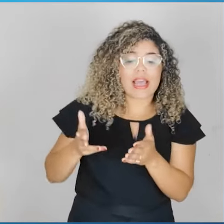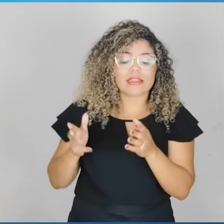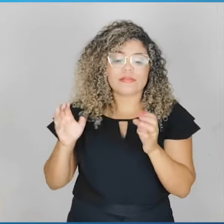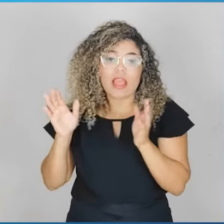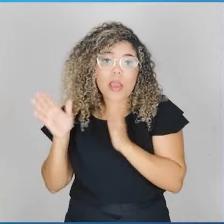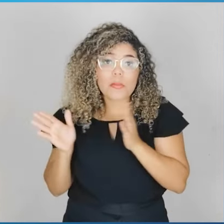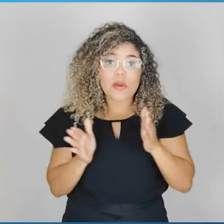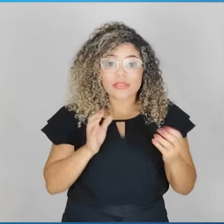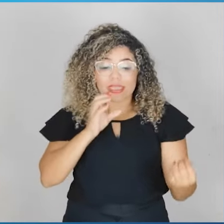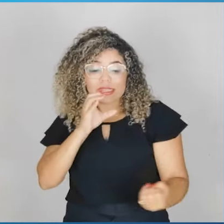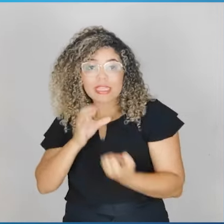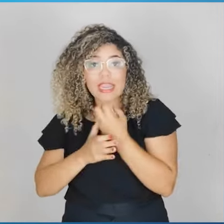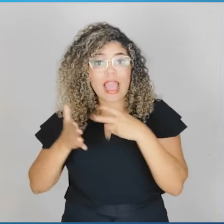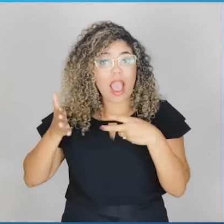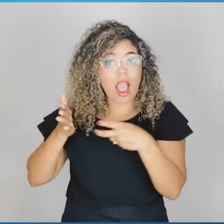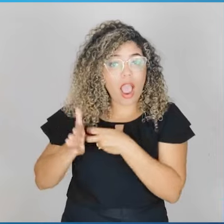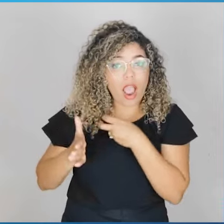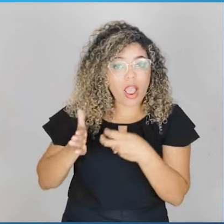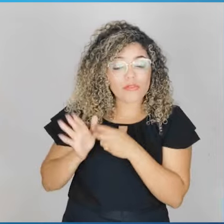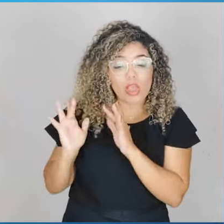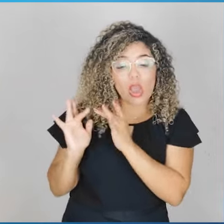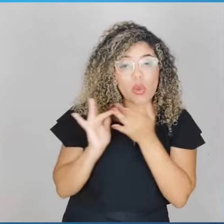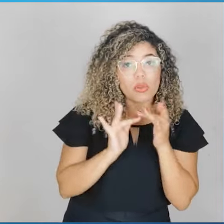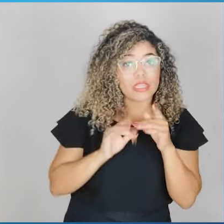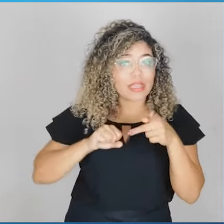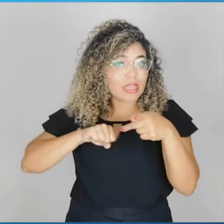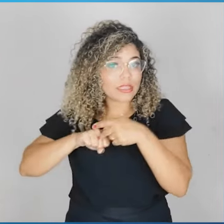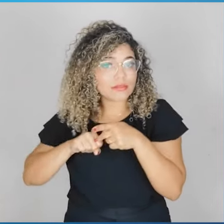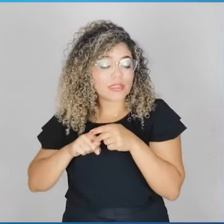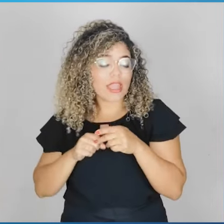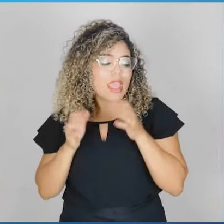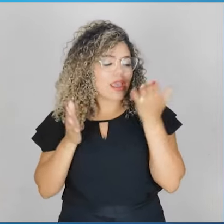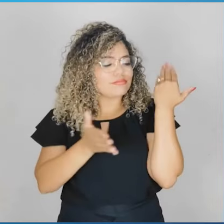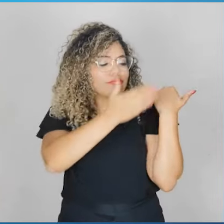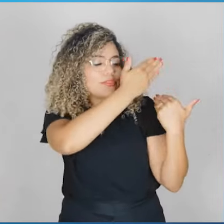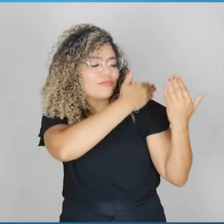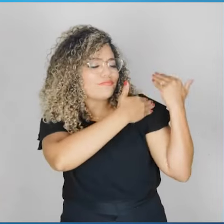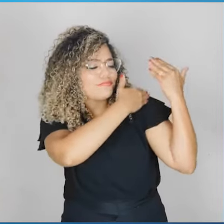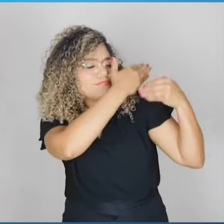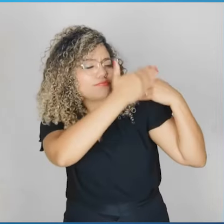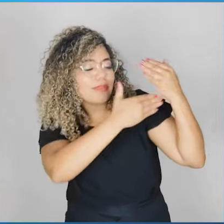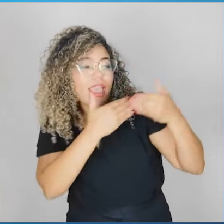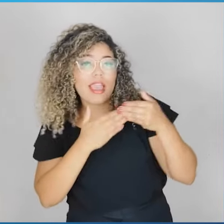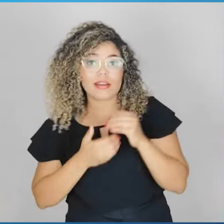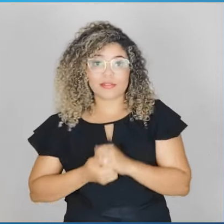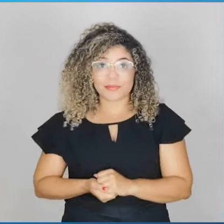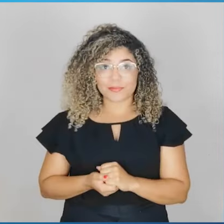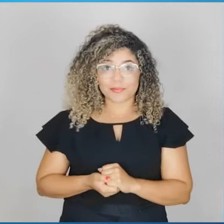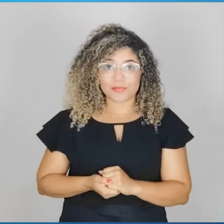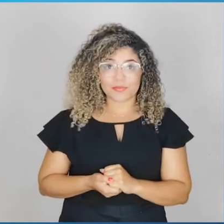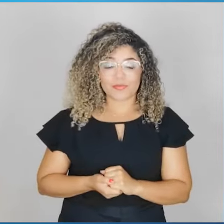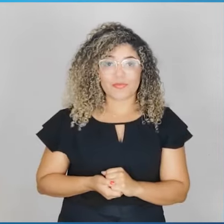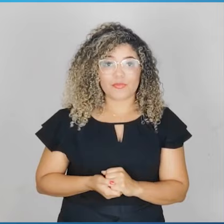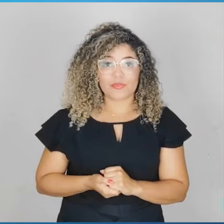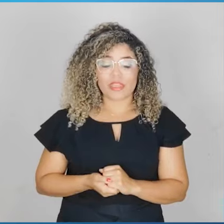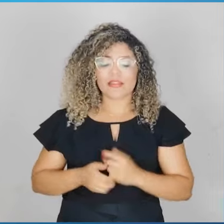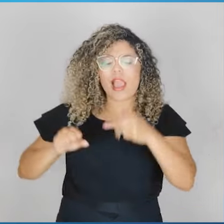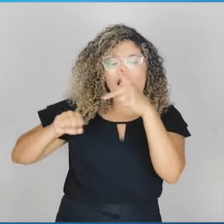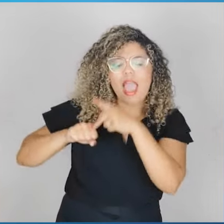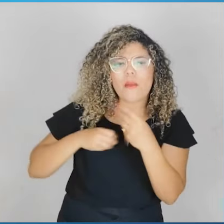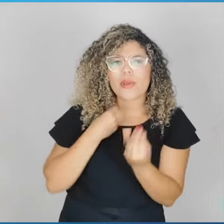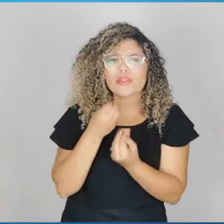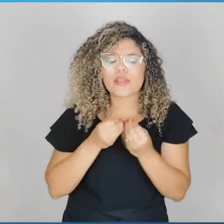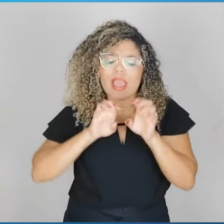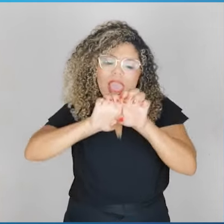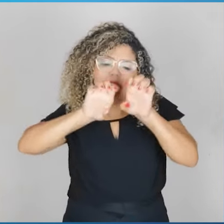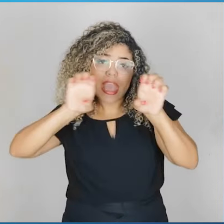formação dos fósseis às rochas sedimentares em diferentes eras geológicas. As rochas são